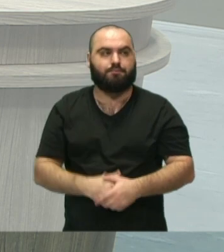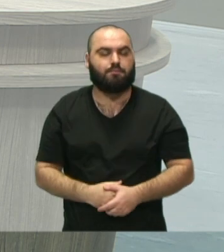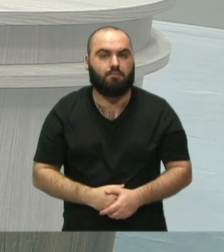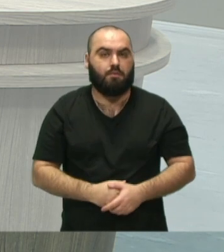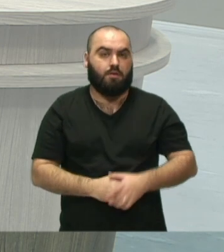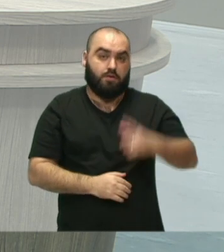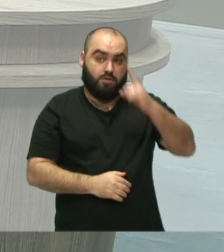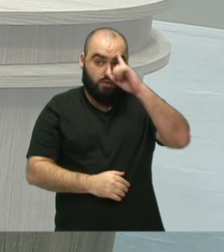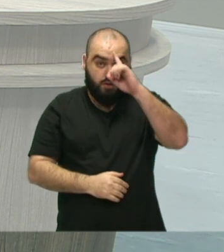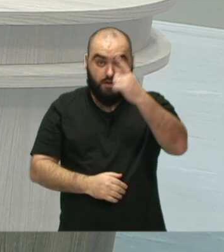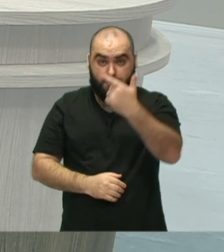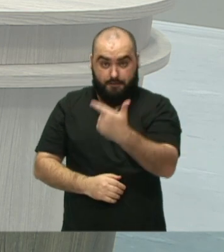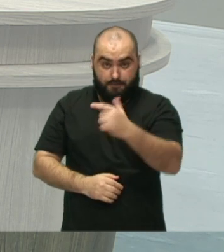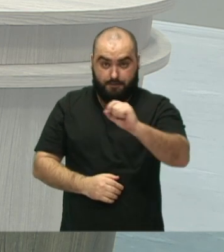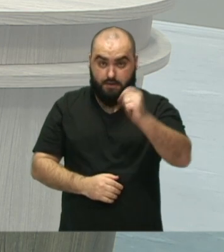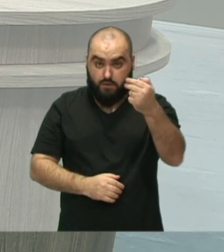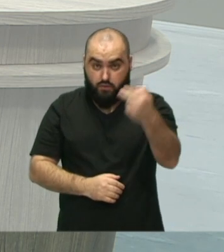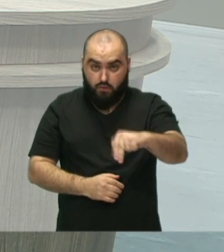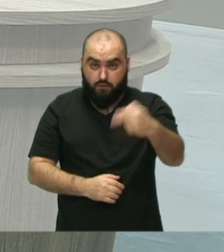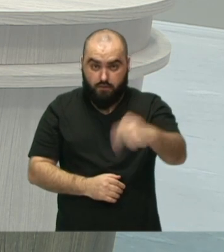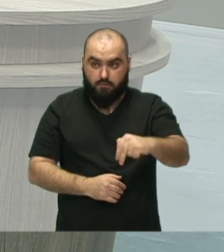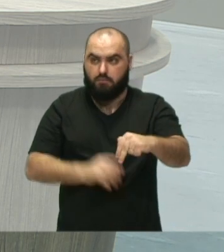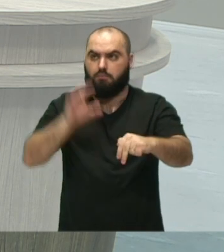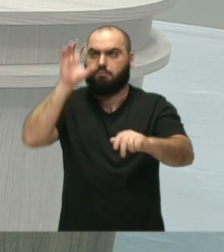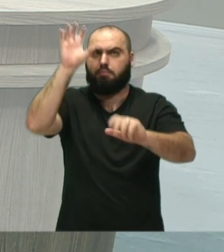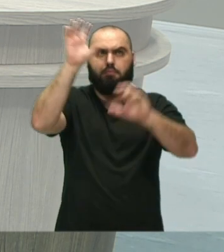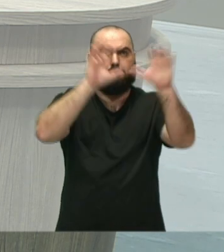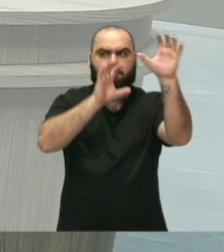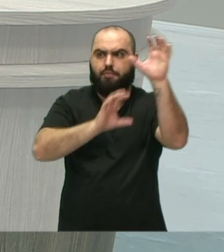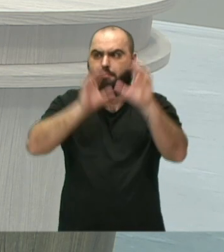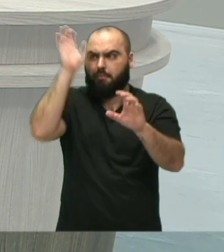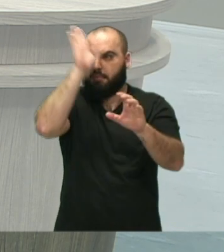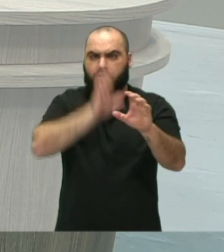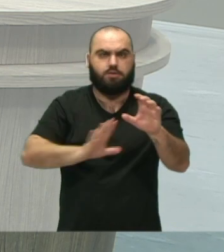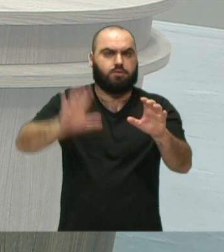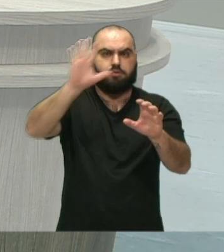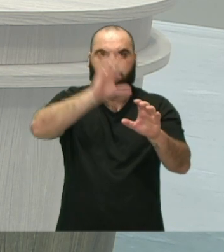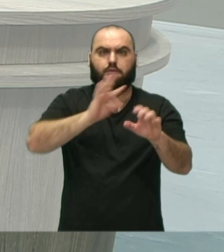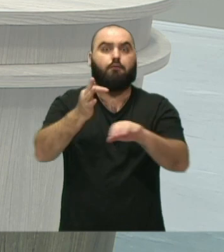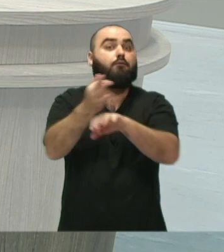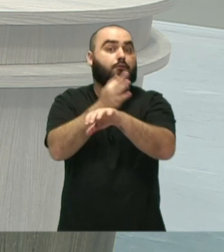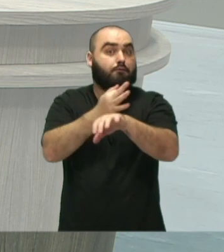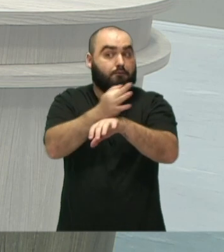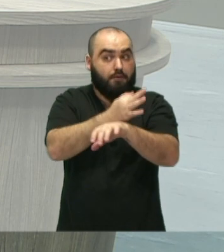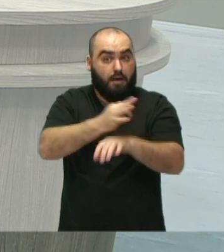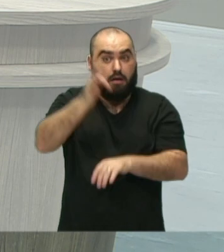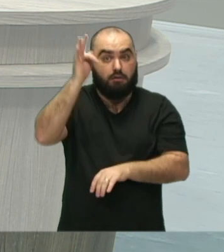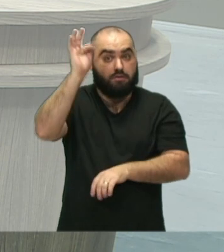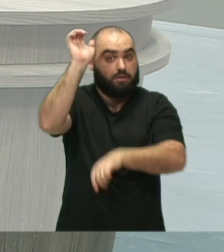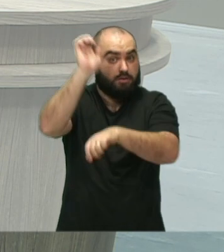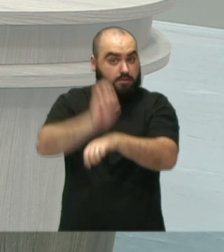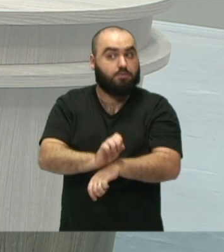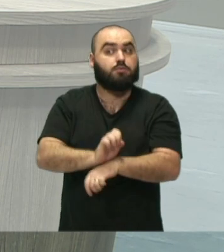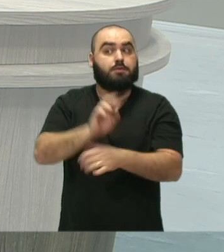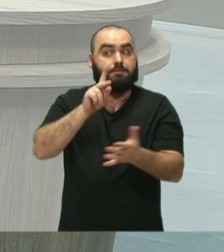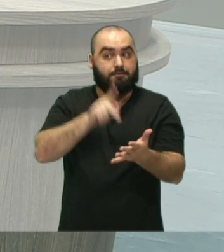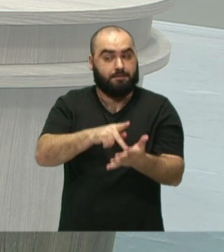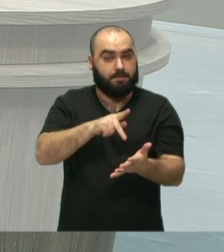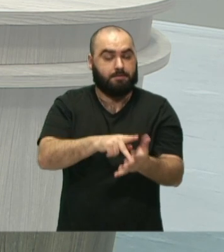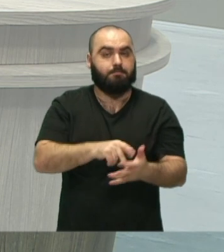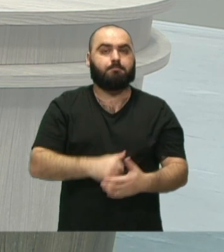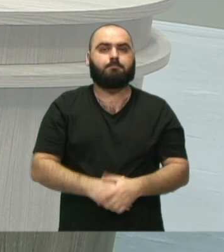de novembro foi, em muitos locais do Brasil, colocado como feriado estadual,